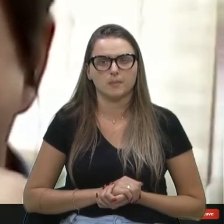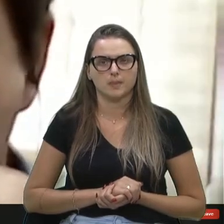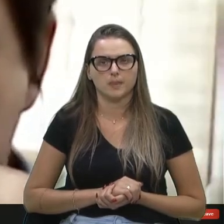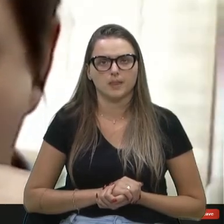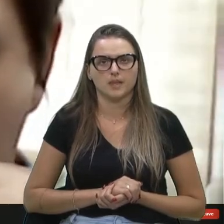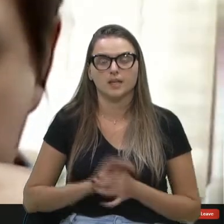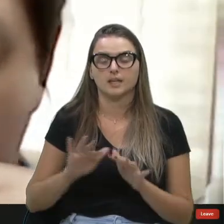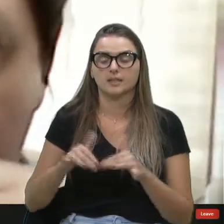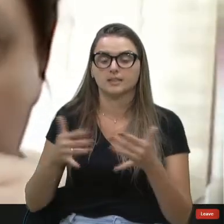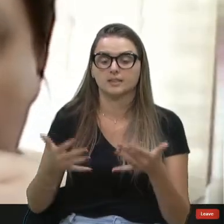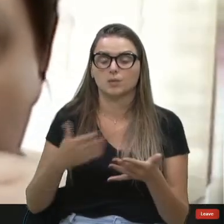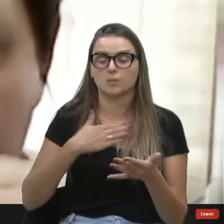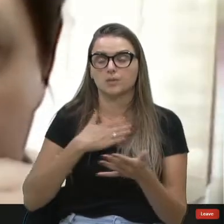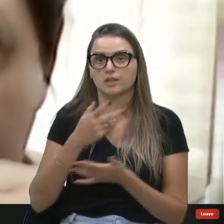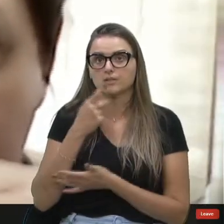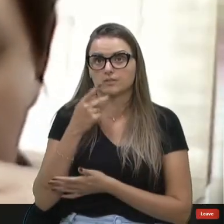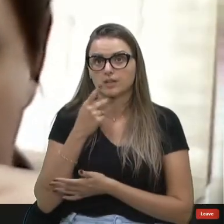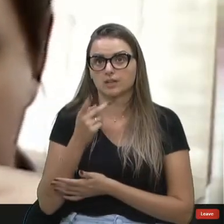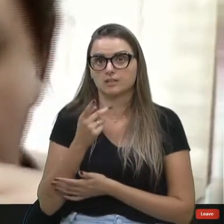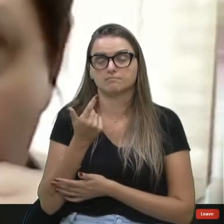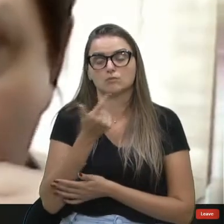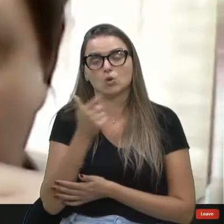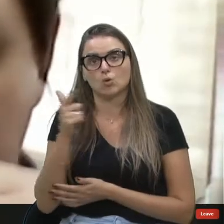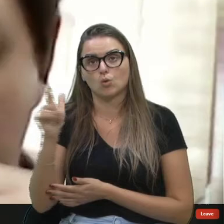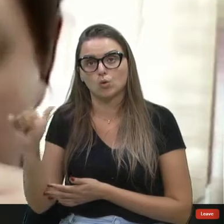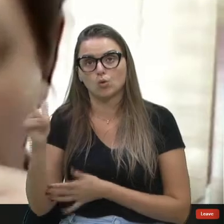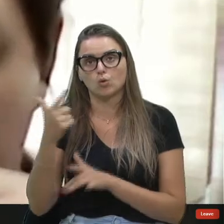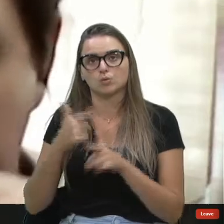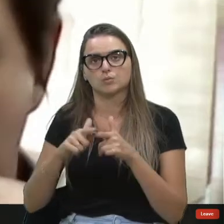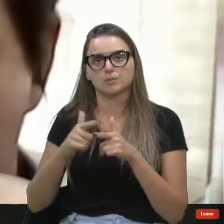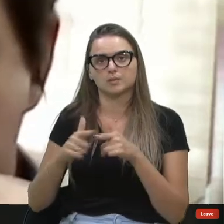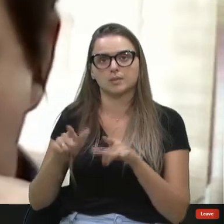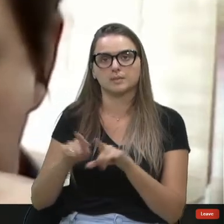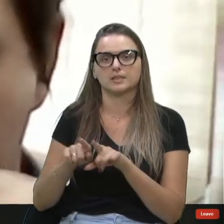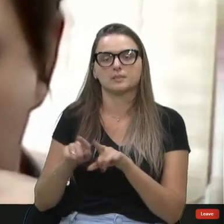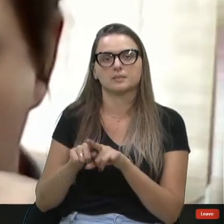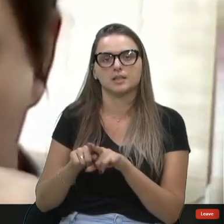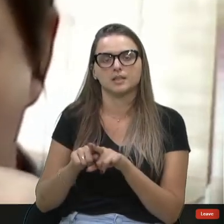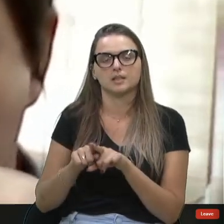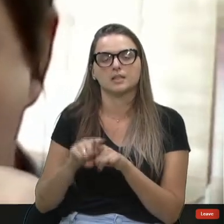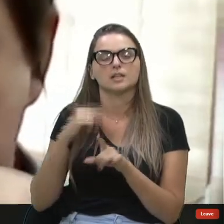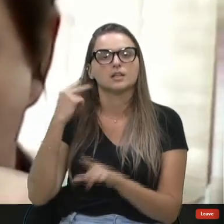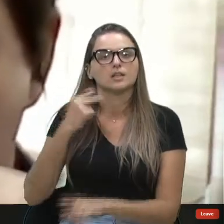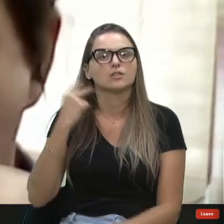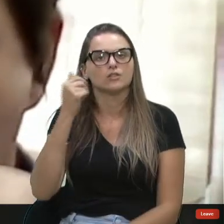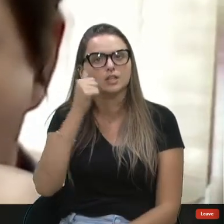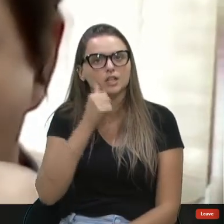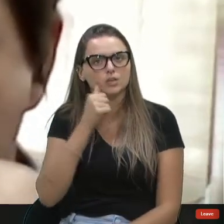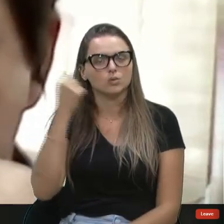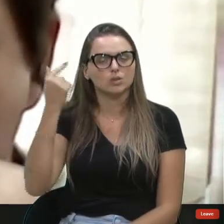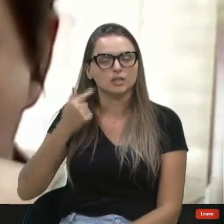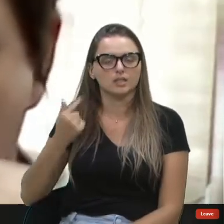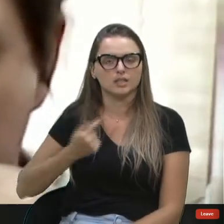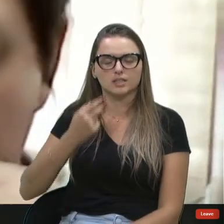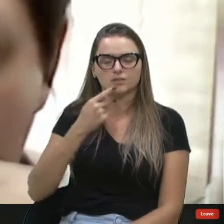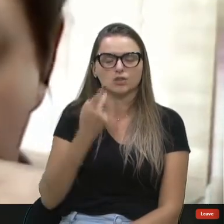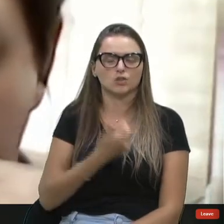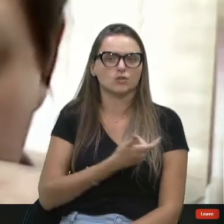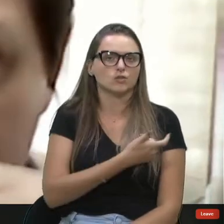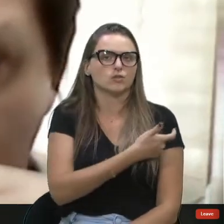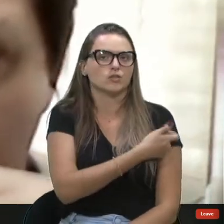minha colocação é essa. Outro problema que foi colocado também agora pela vereadora e a Gladys, né? A vacina, por